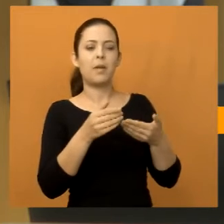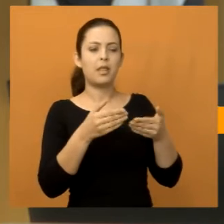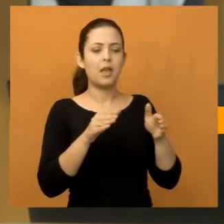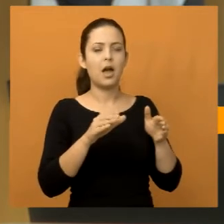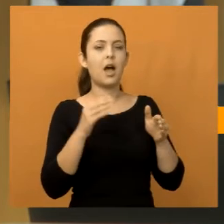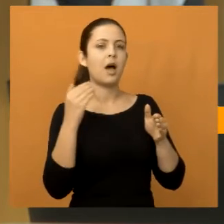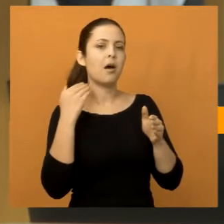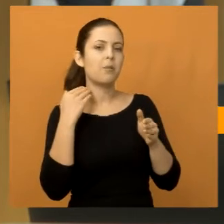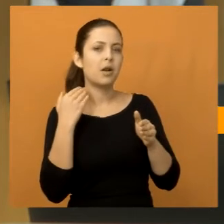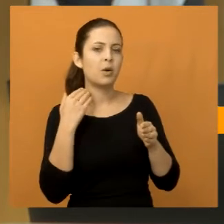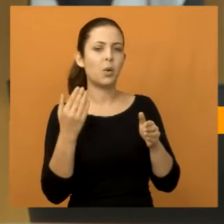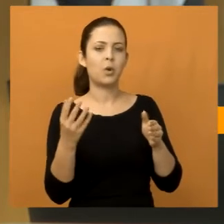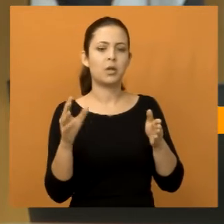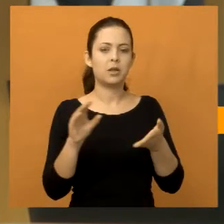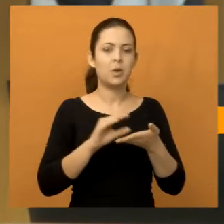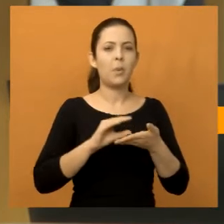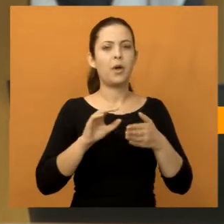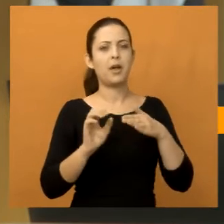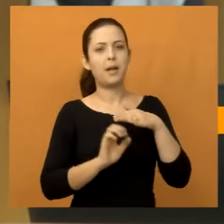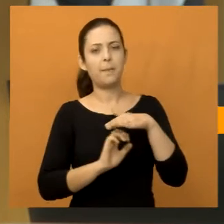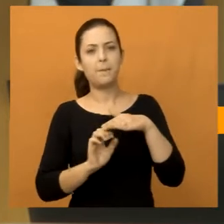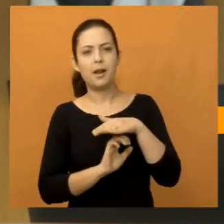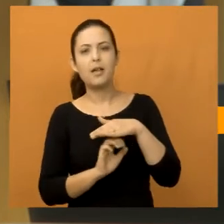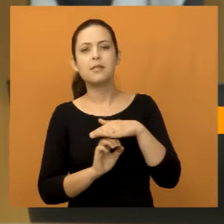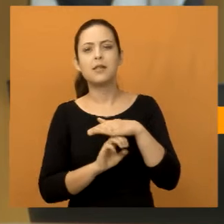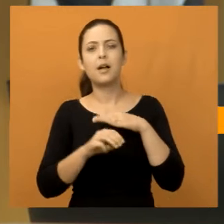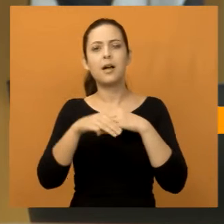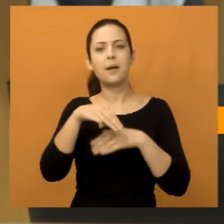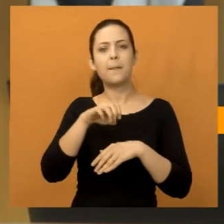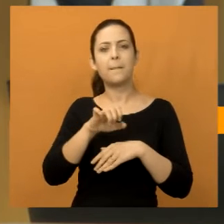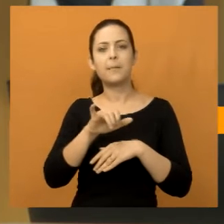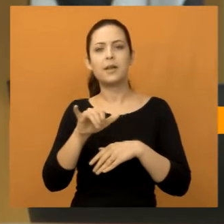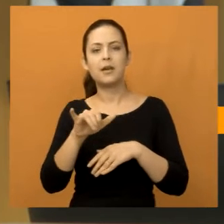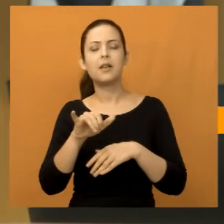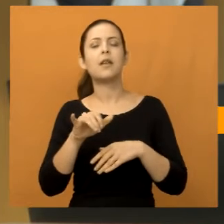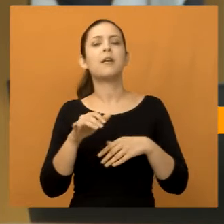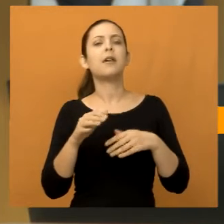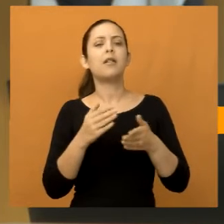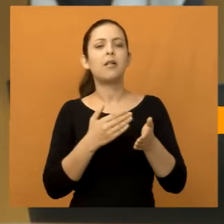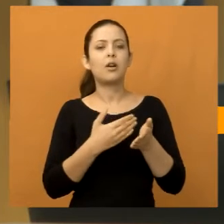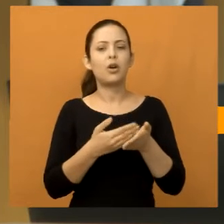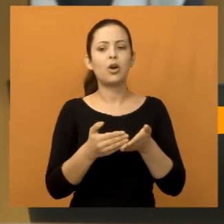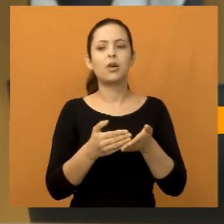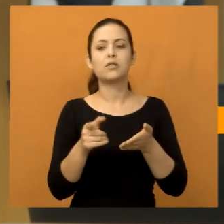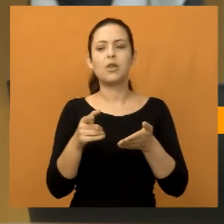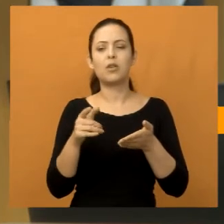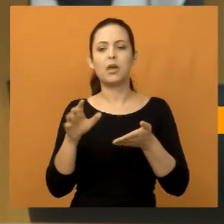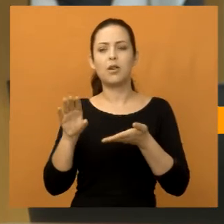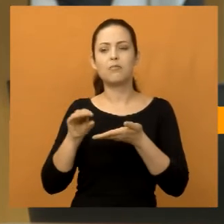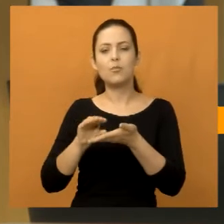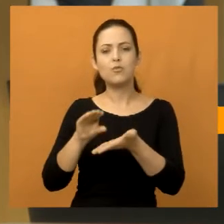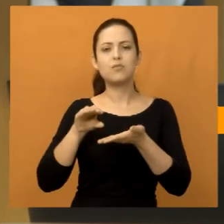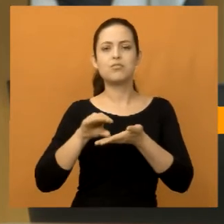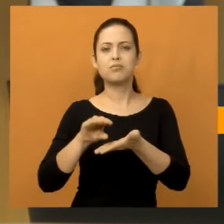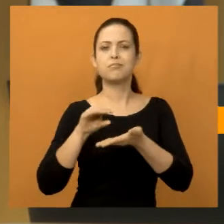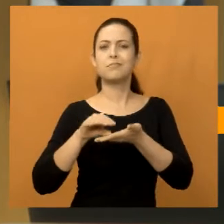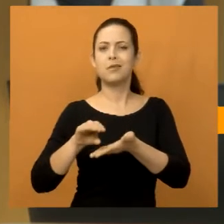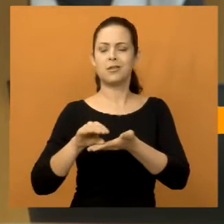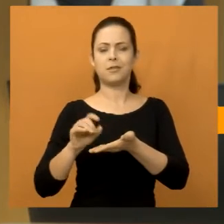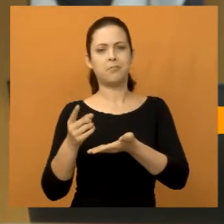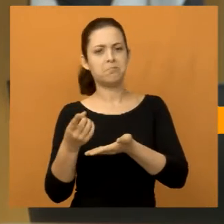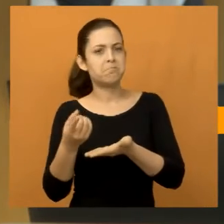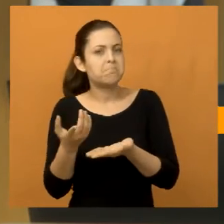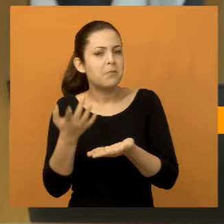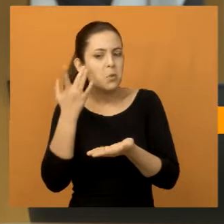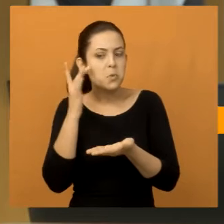abrisse uma empresa, uma MEI, né, em seu nome. E com isso, né, a pessoa acabava